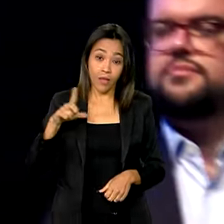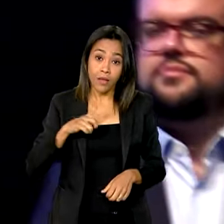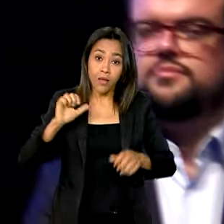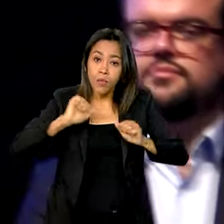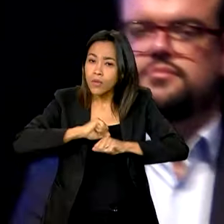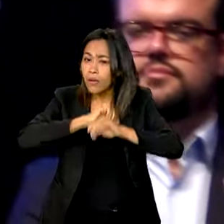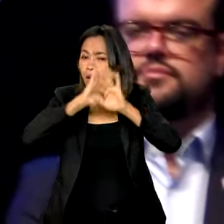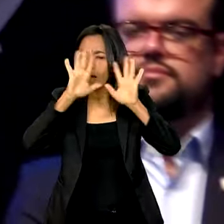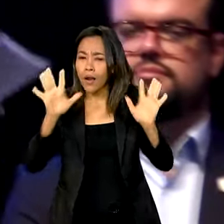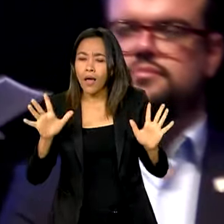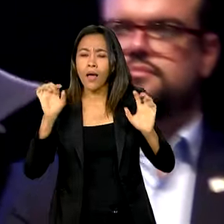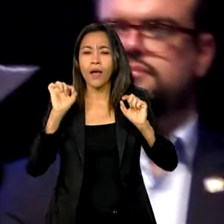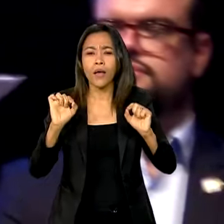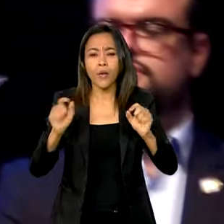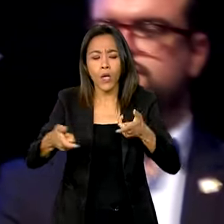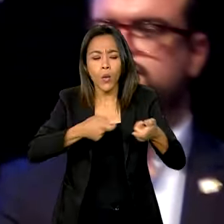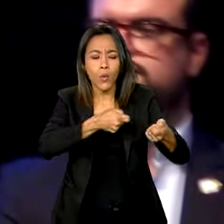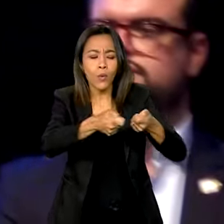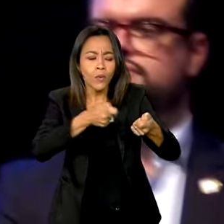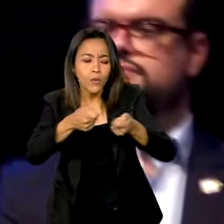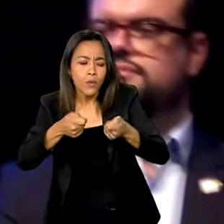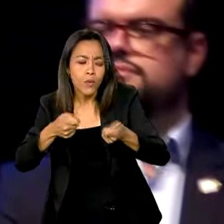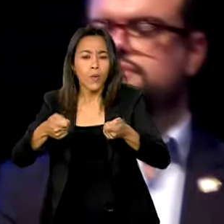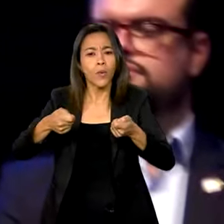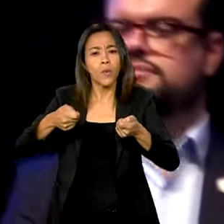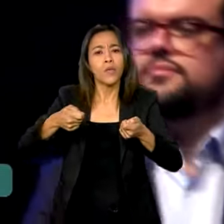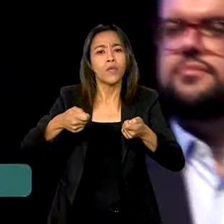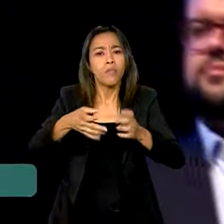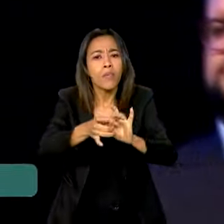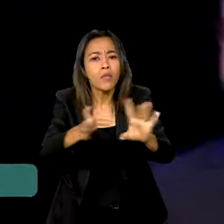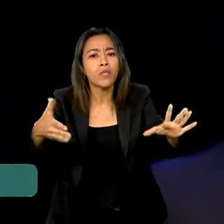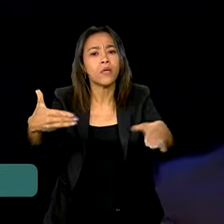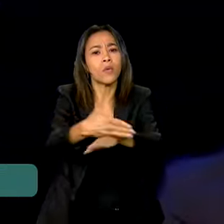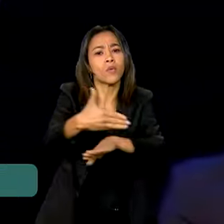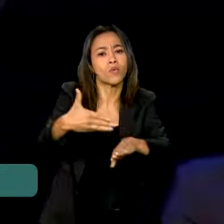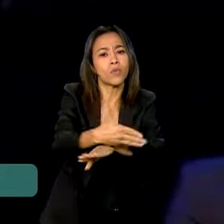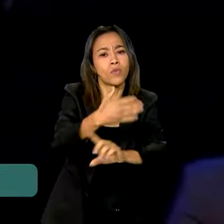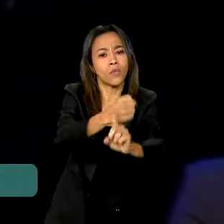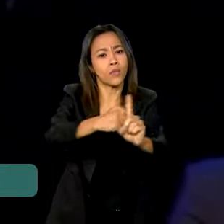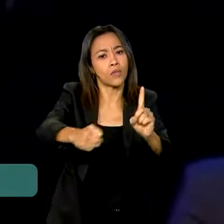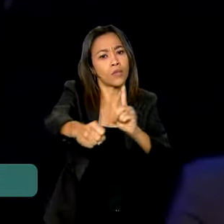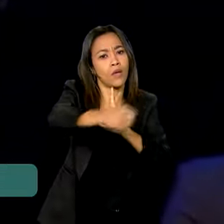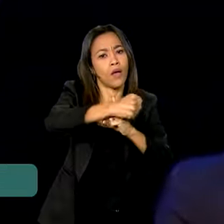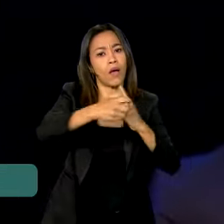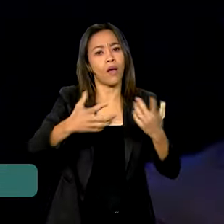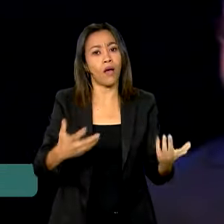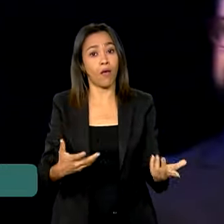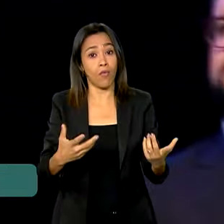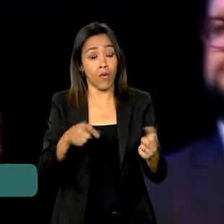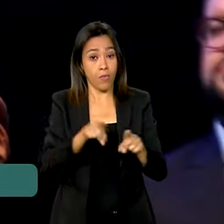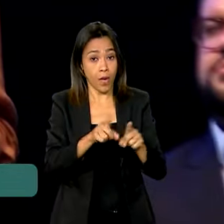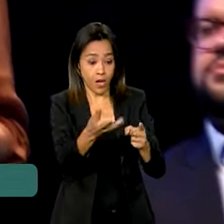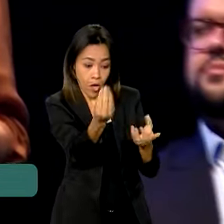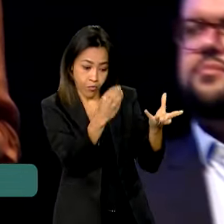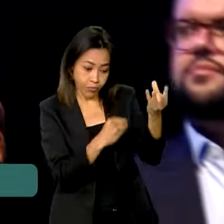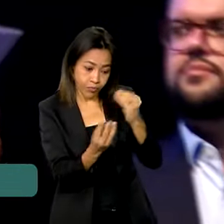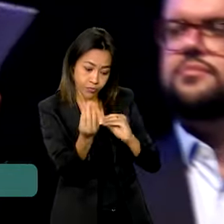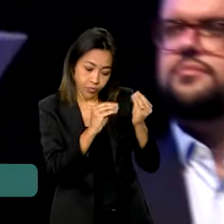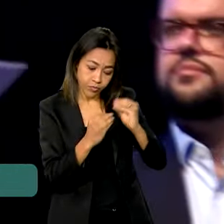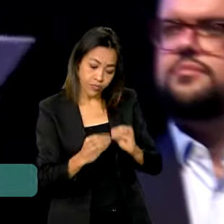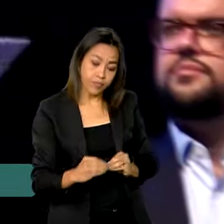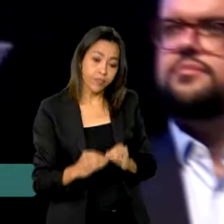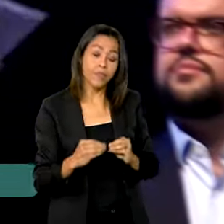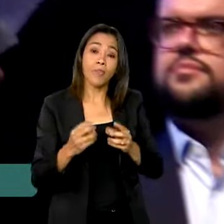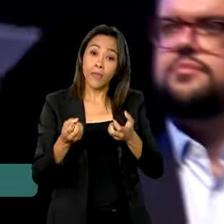controle e participação social, não só para a formulação, mas também para a implementação. E